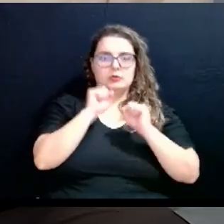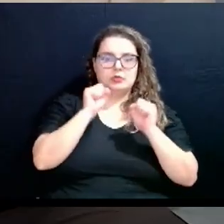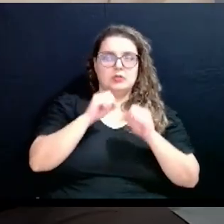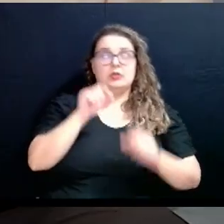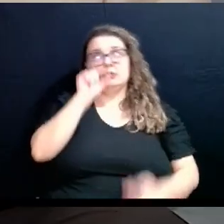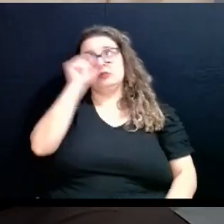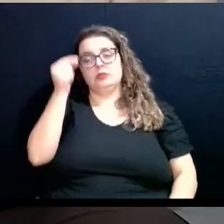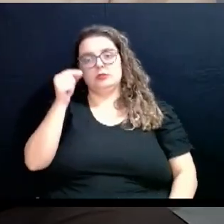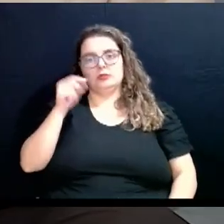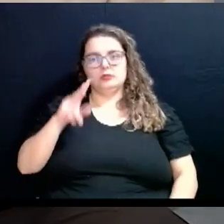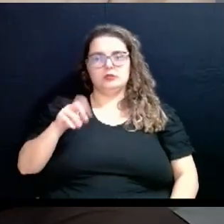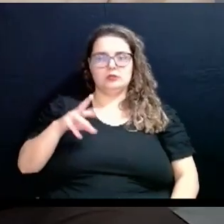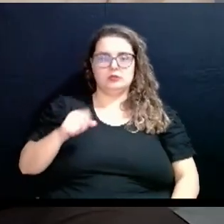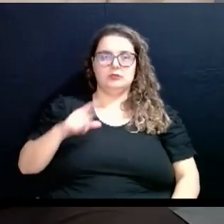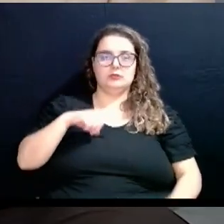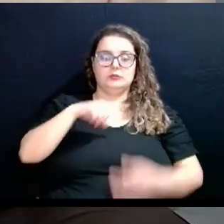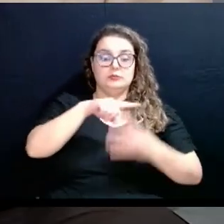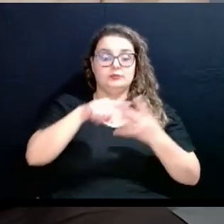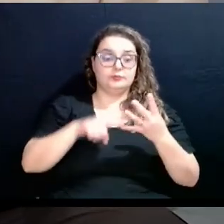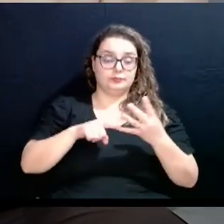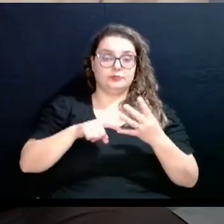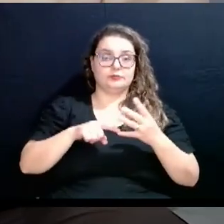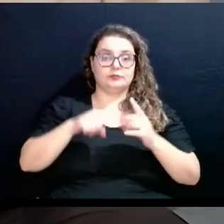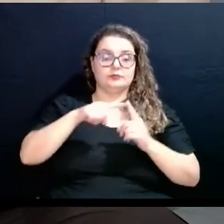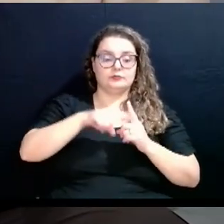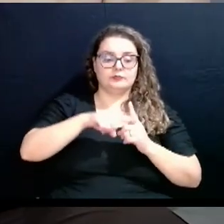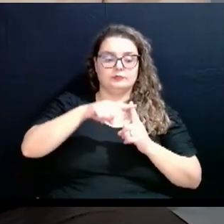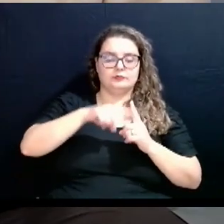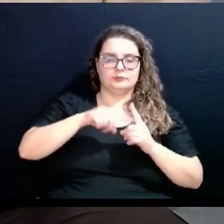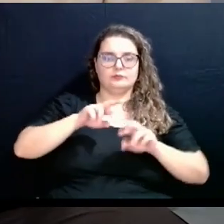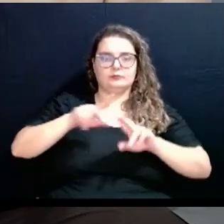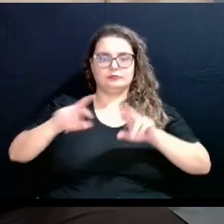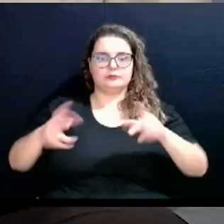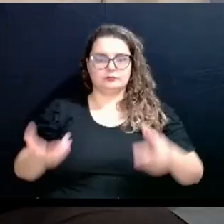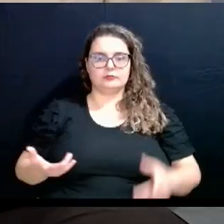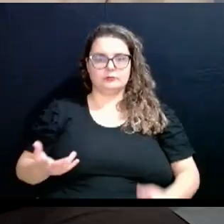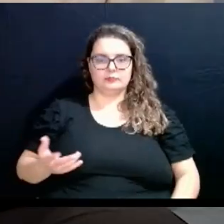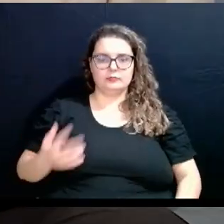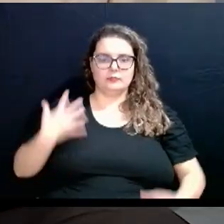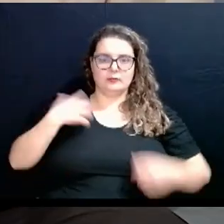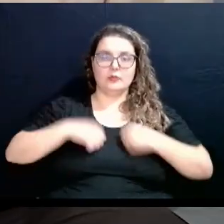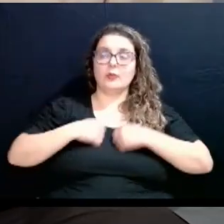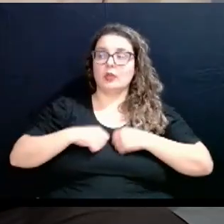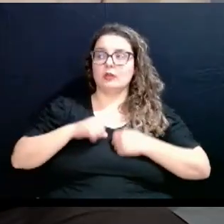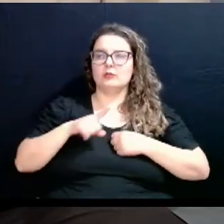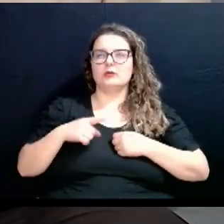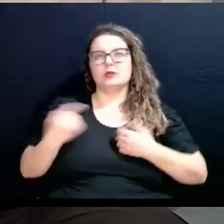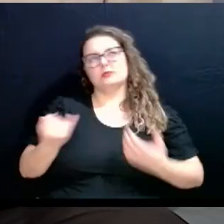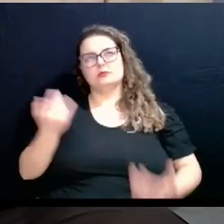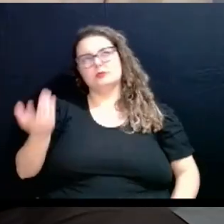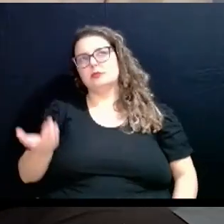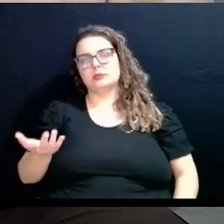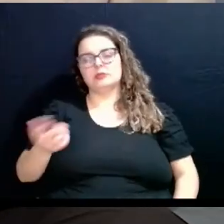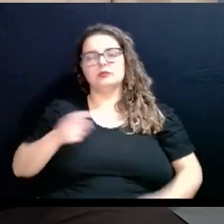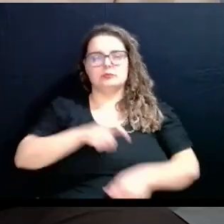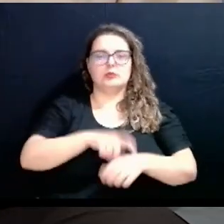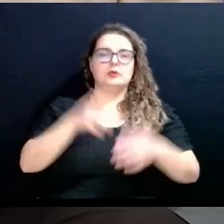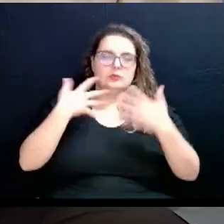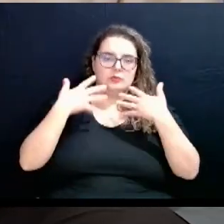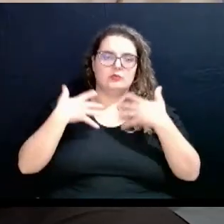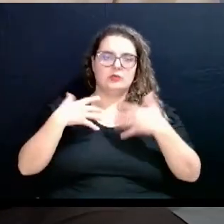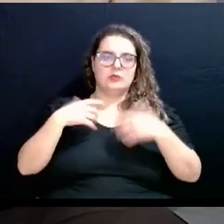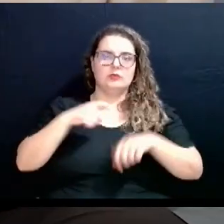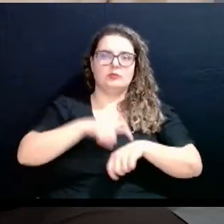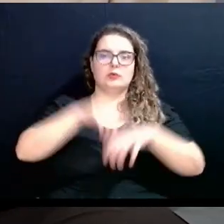inverno, verão, alguns têm até 4 temperaturas diferentes, aí essa questão do banho não fica tão importante assim